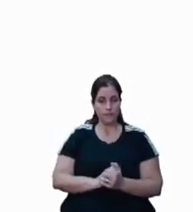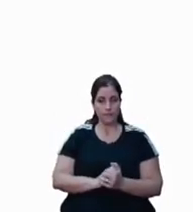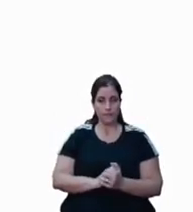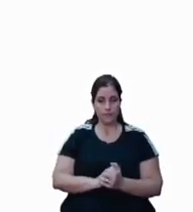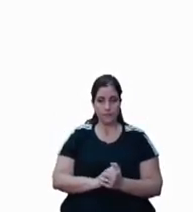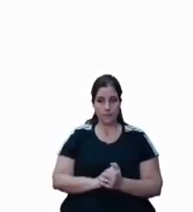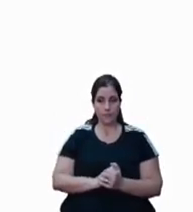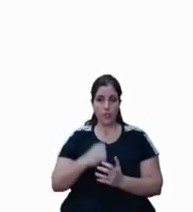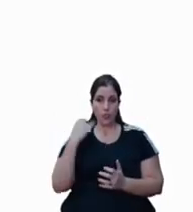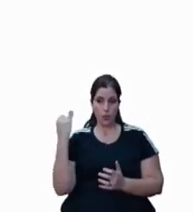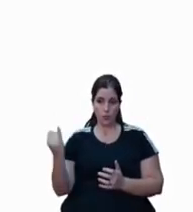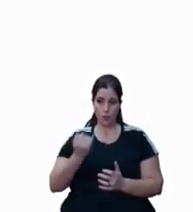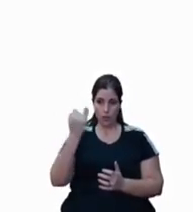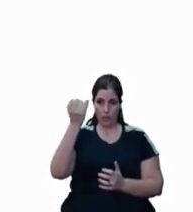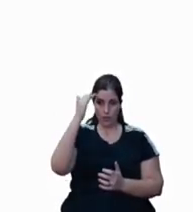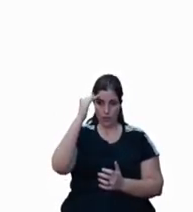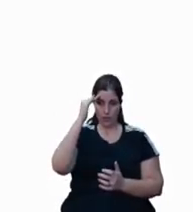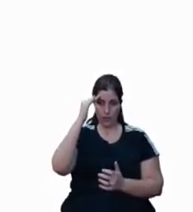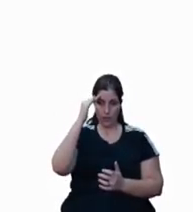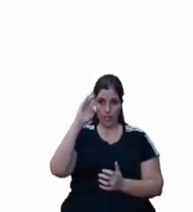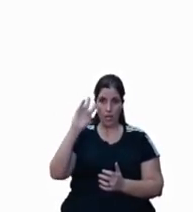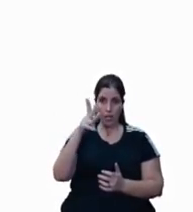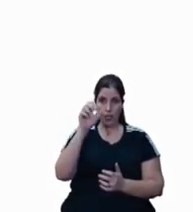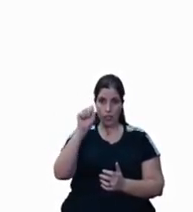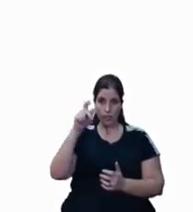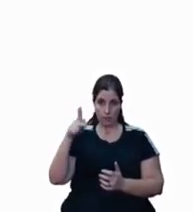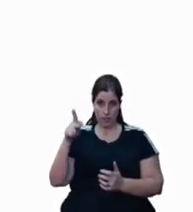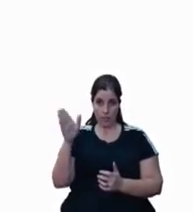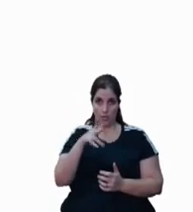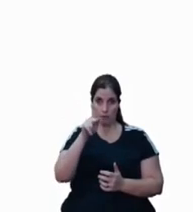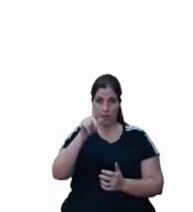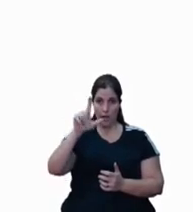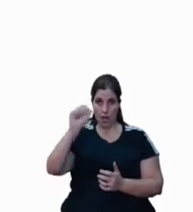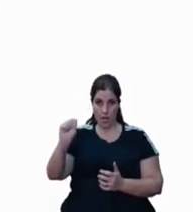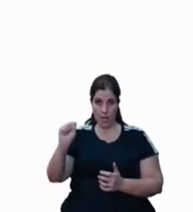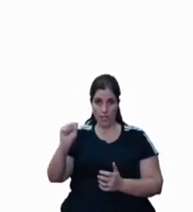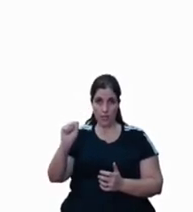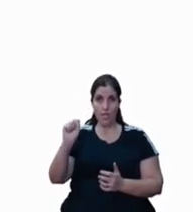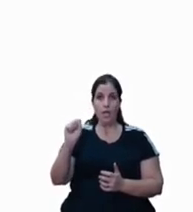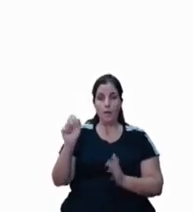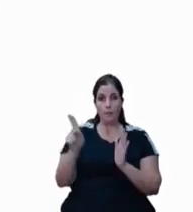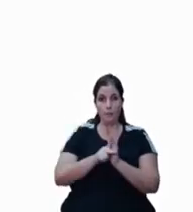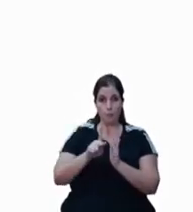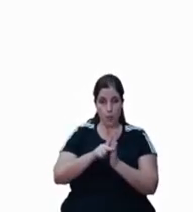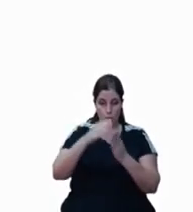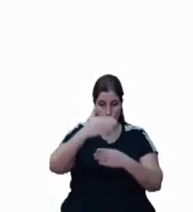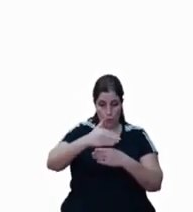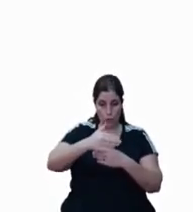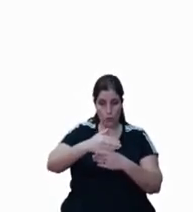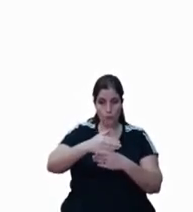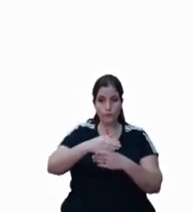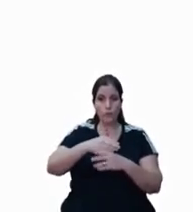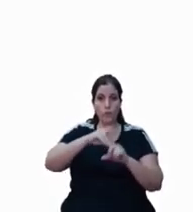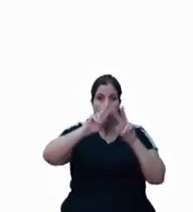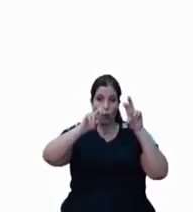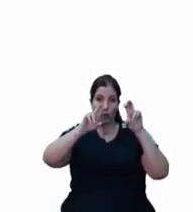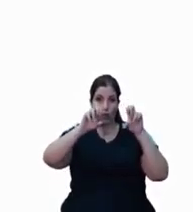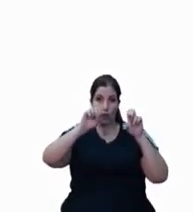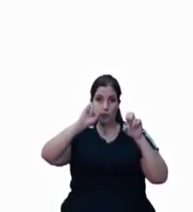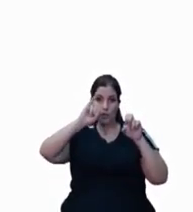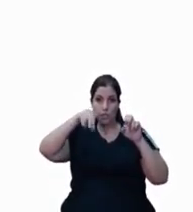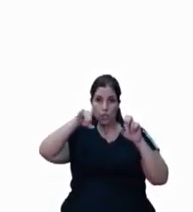É importante entender que HSP e PLS são síndromes clínicas. O termo síndrome relaciona-se a uma